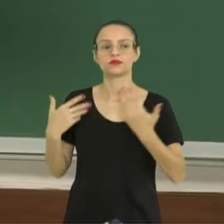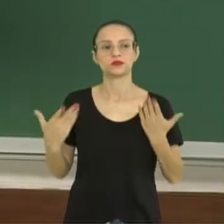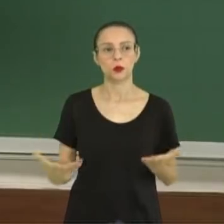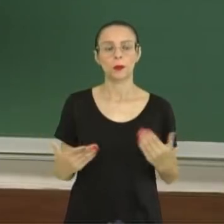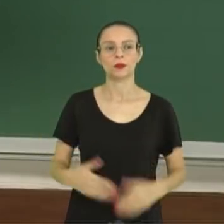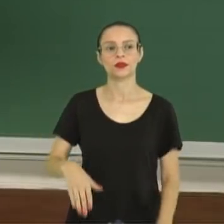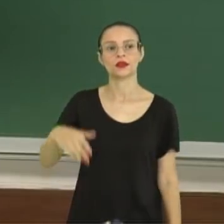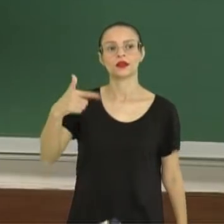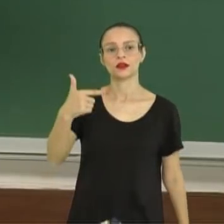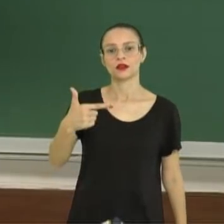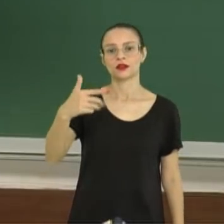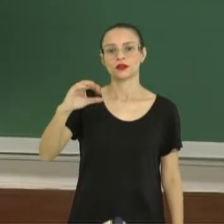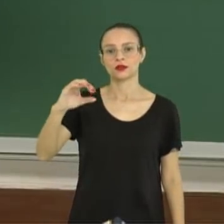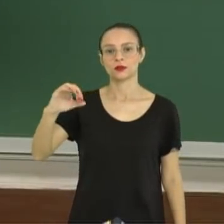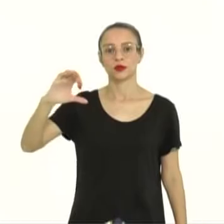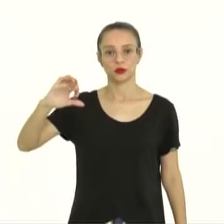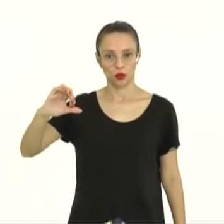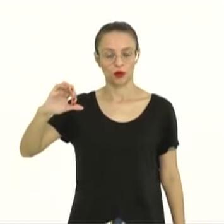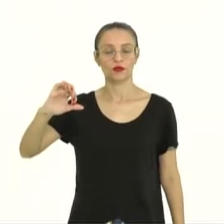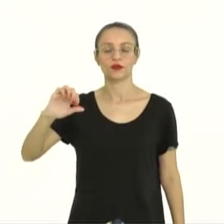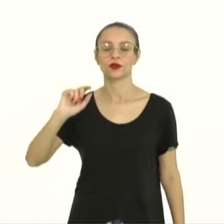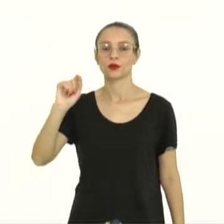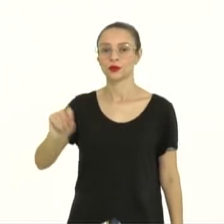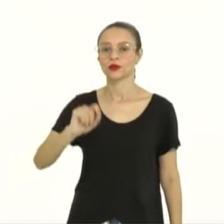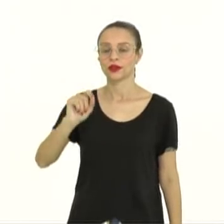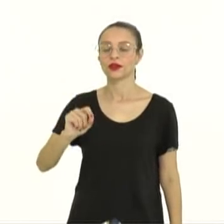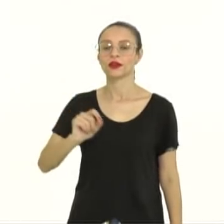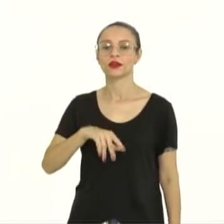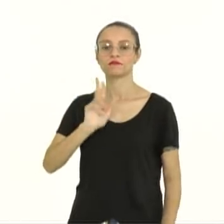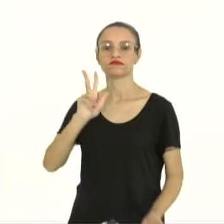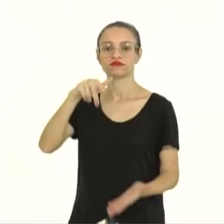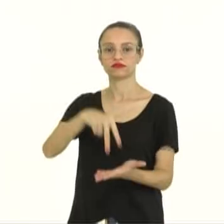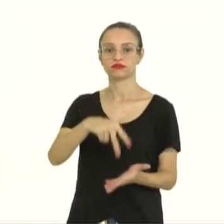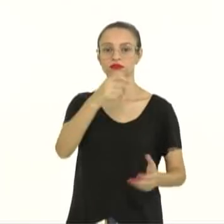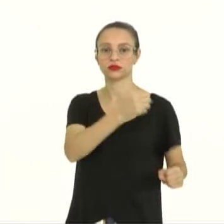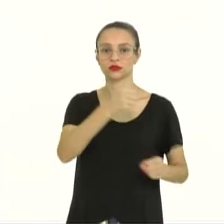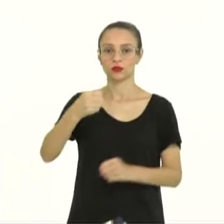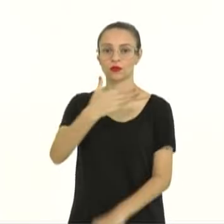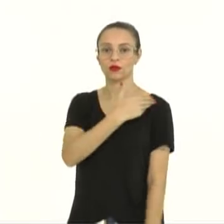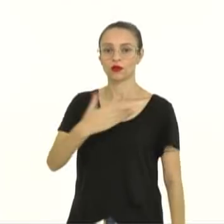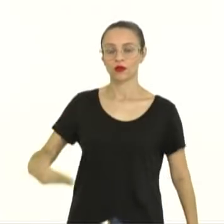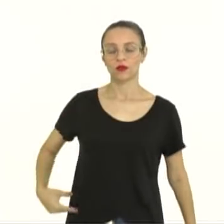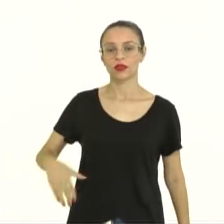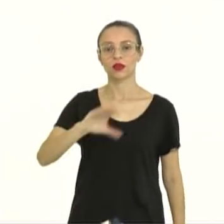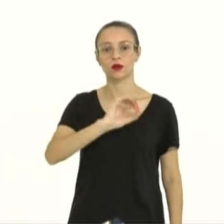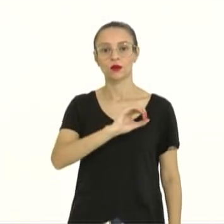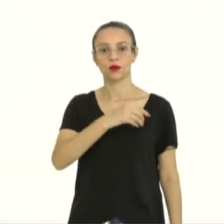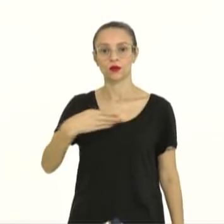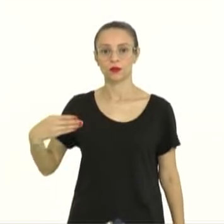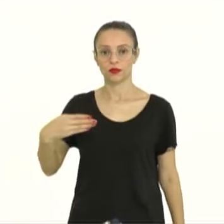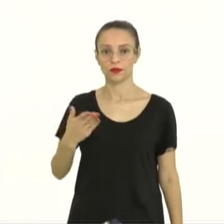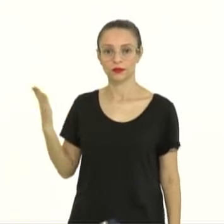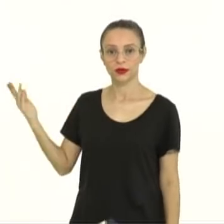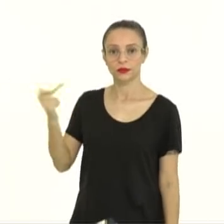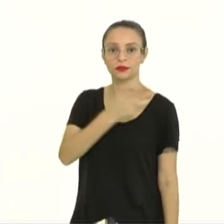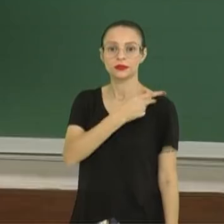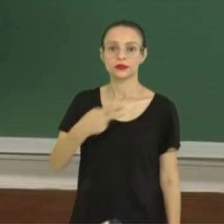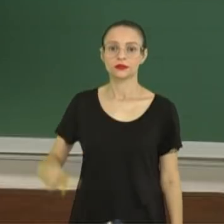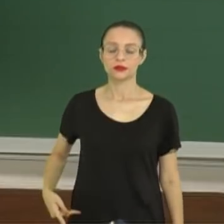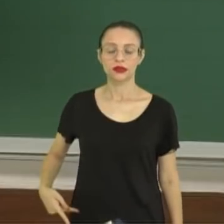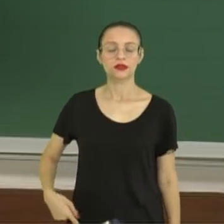que em 2009, já, né, num salto aí na história, assume o governo Barack Obama. Né? Os